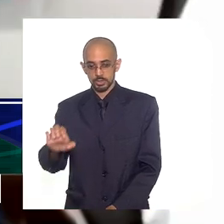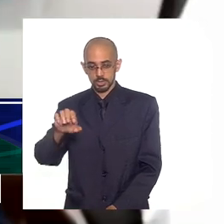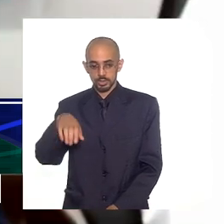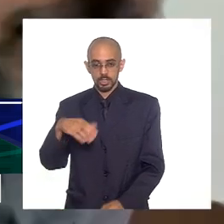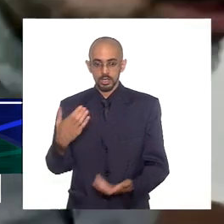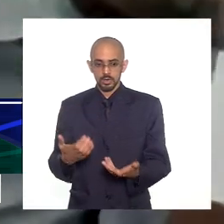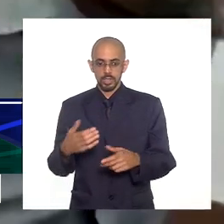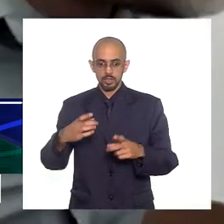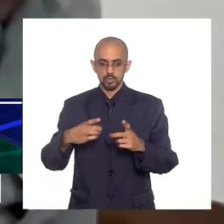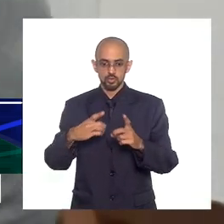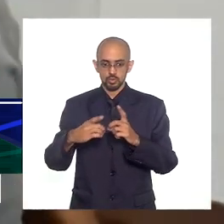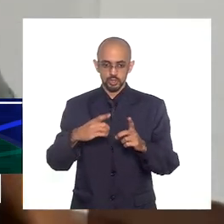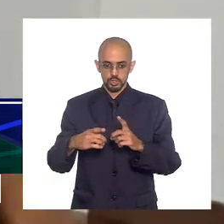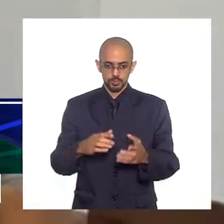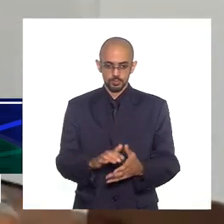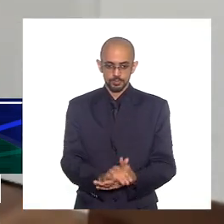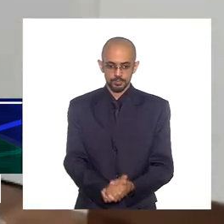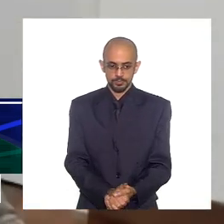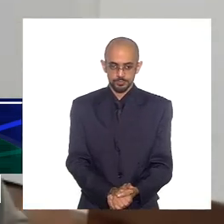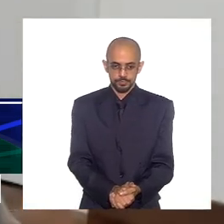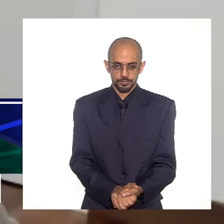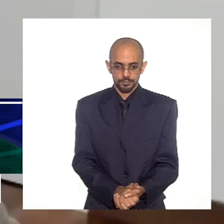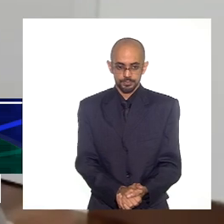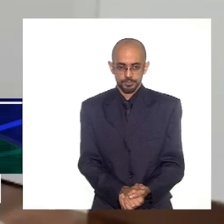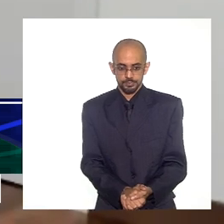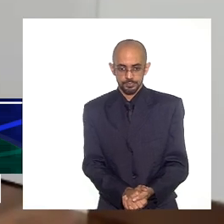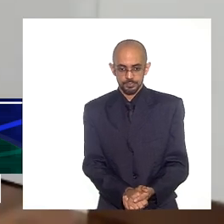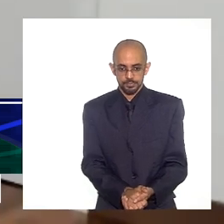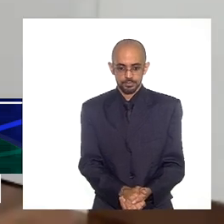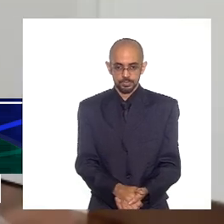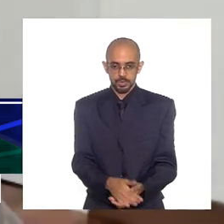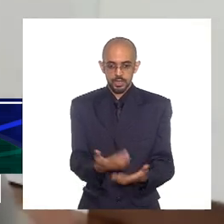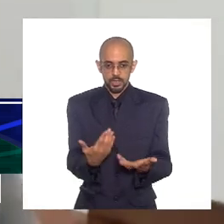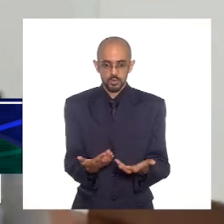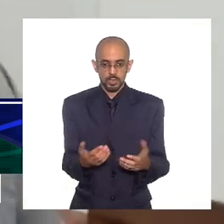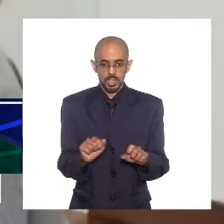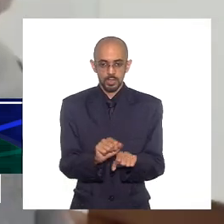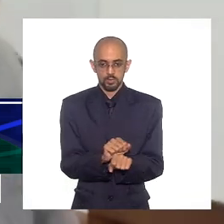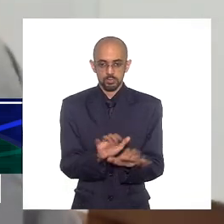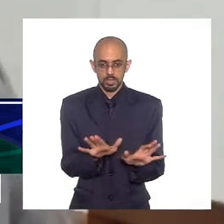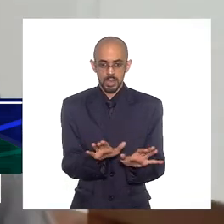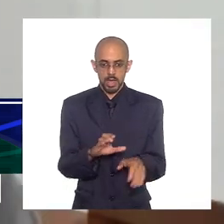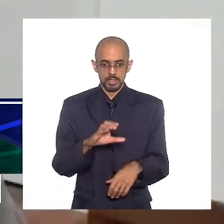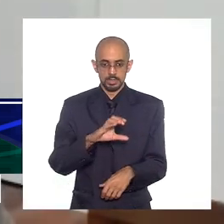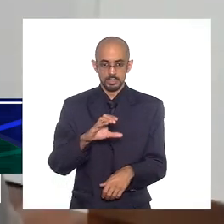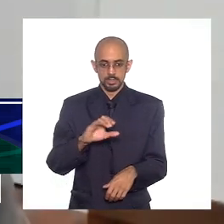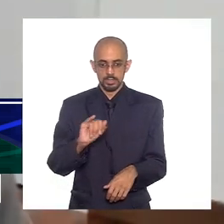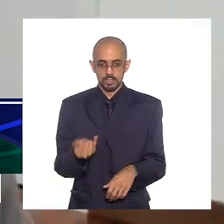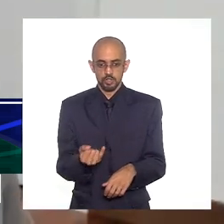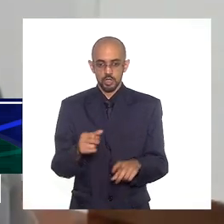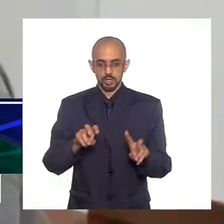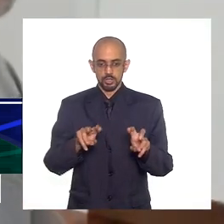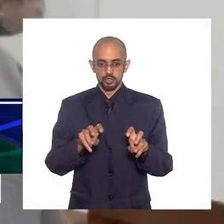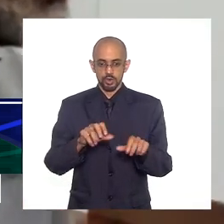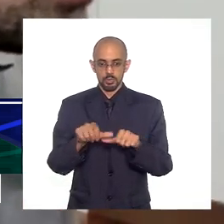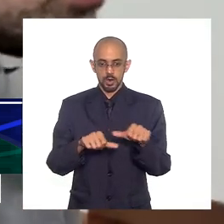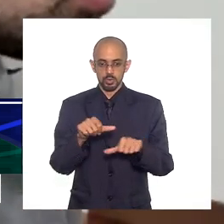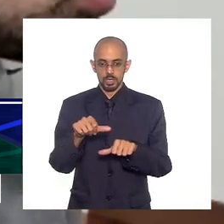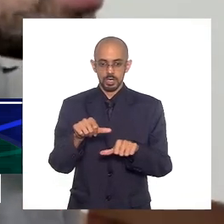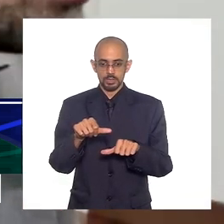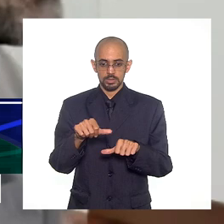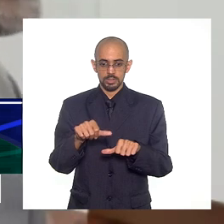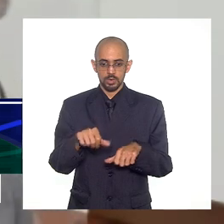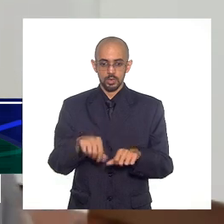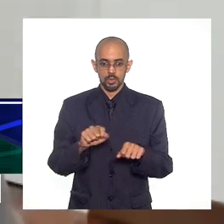mudo, eu falei. Na verdade, eu queria um esclarecimento da CCJ acerca da alteração